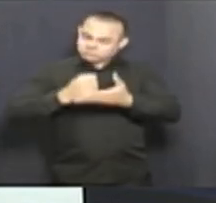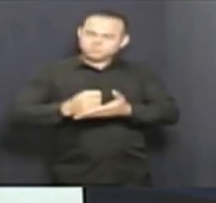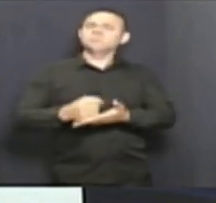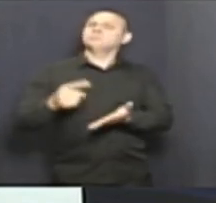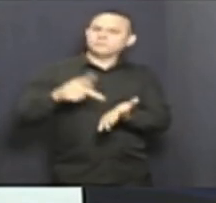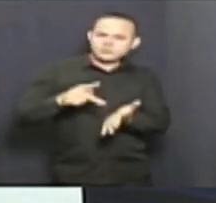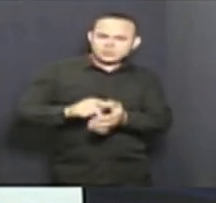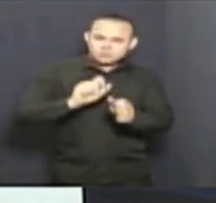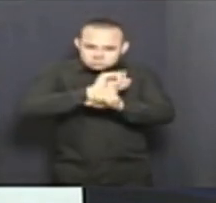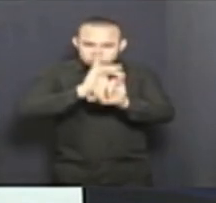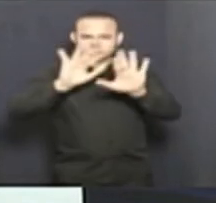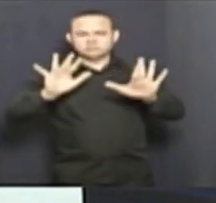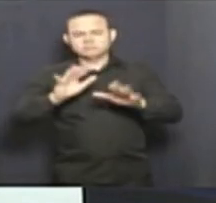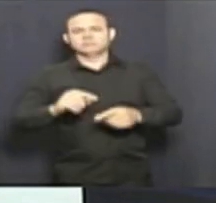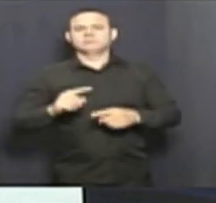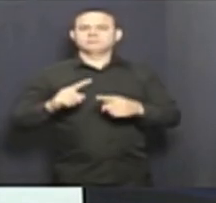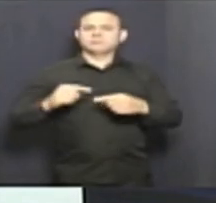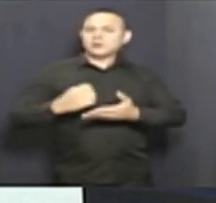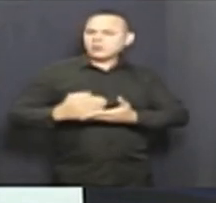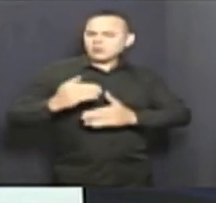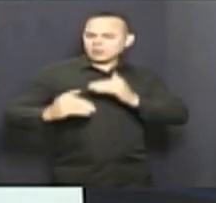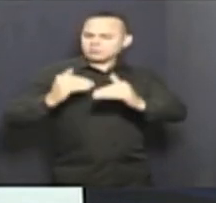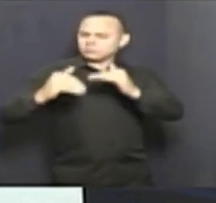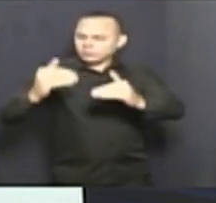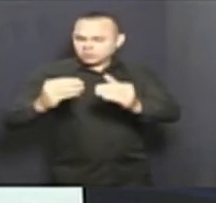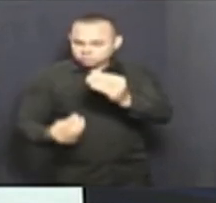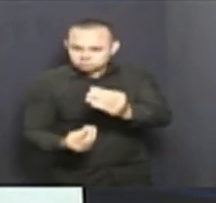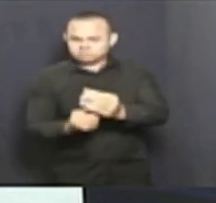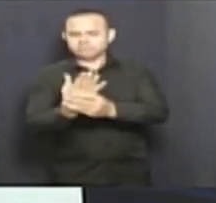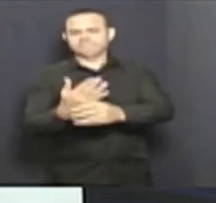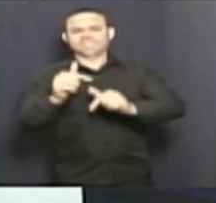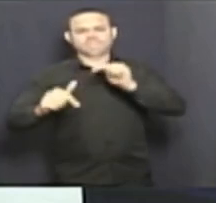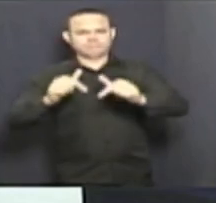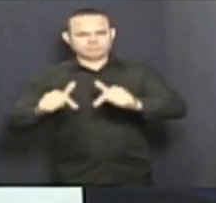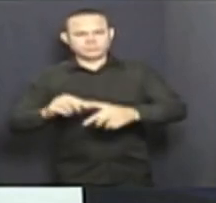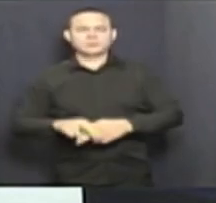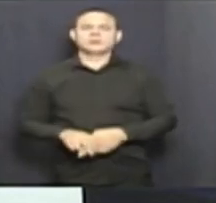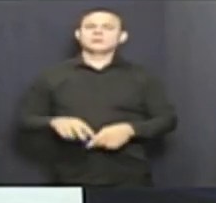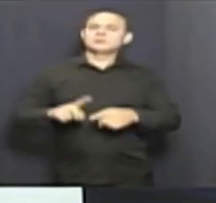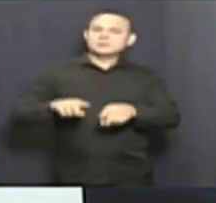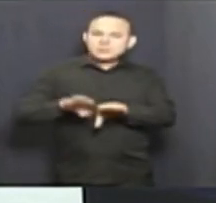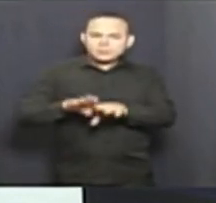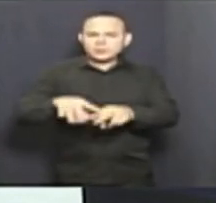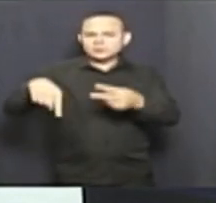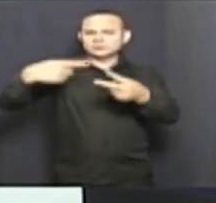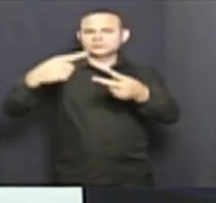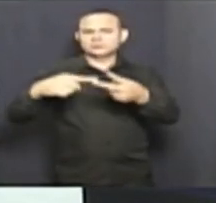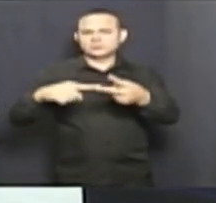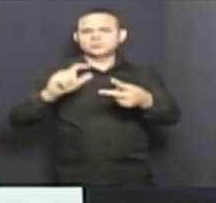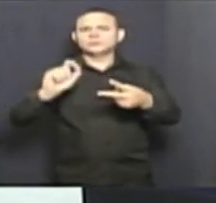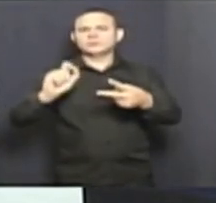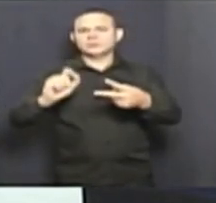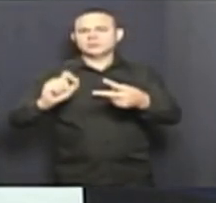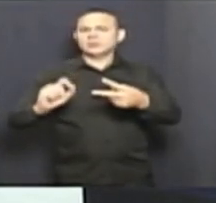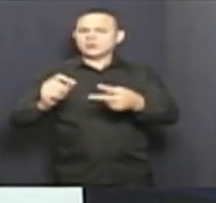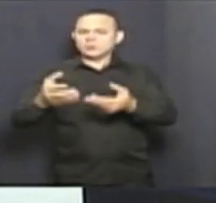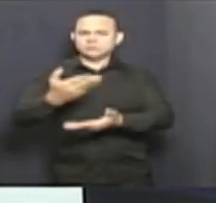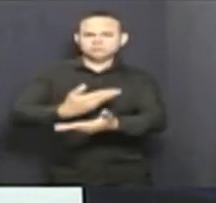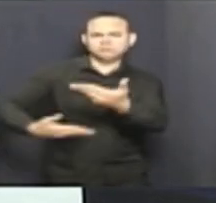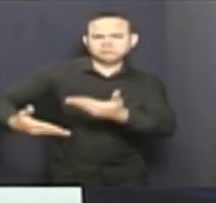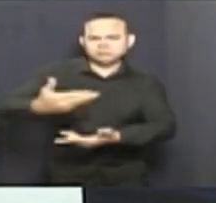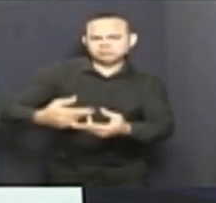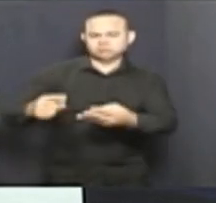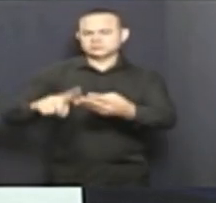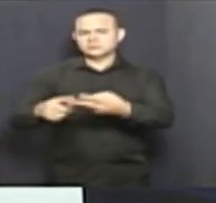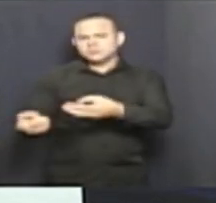pra pra acompanhar essa questão da geração de emprego em outra linha é importante que nós queremos trabalhar para a geração de emprego é o cooperativismo associativismo